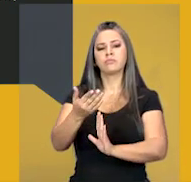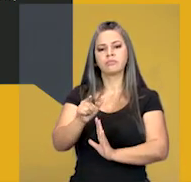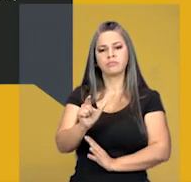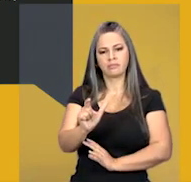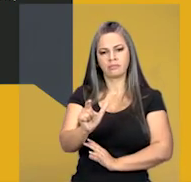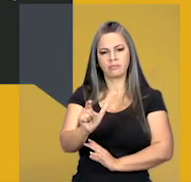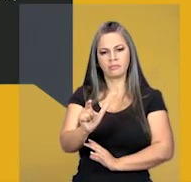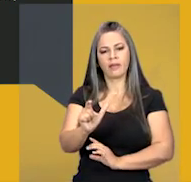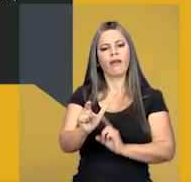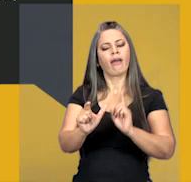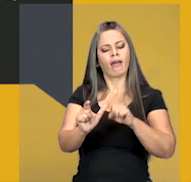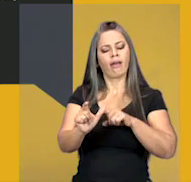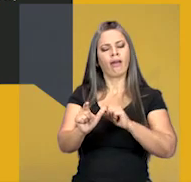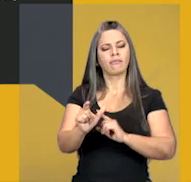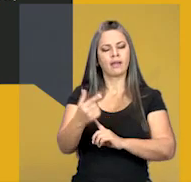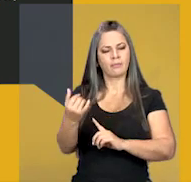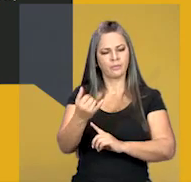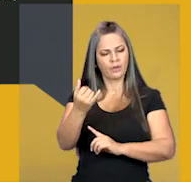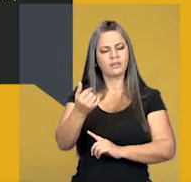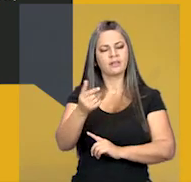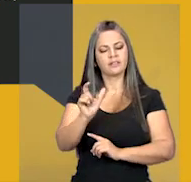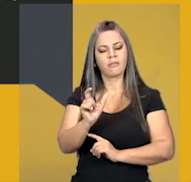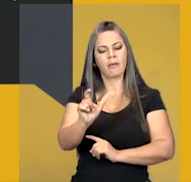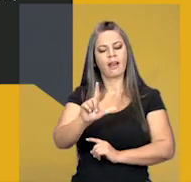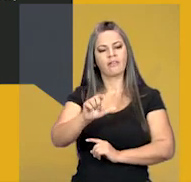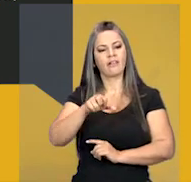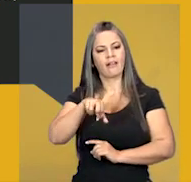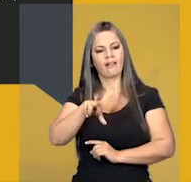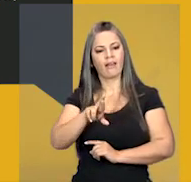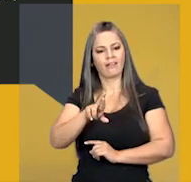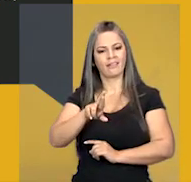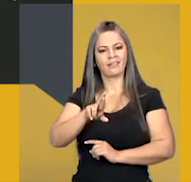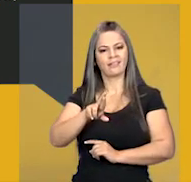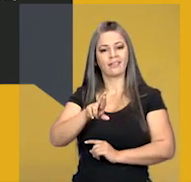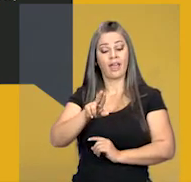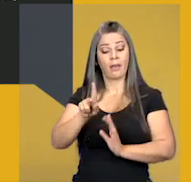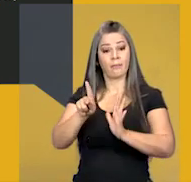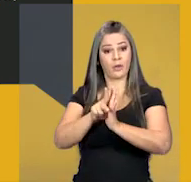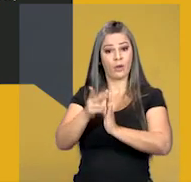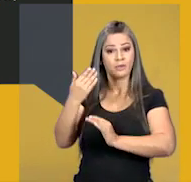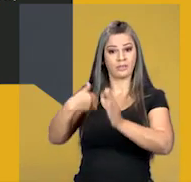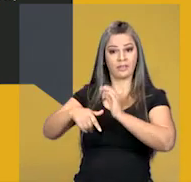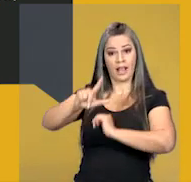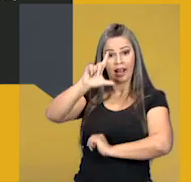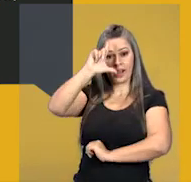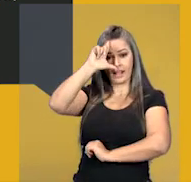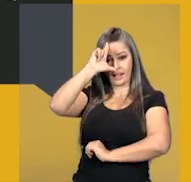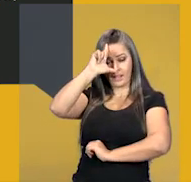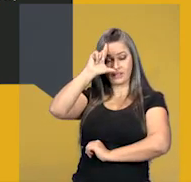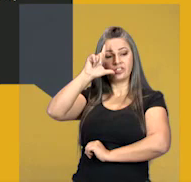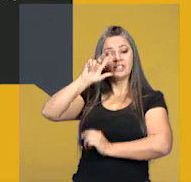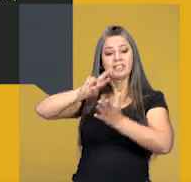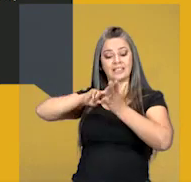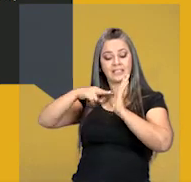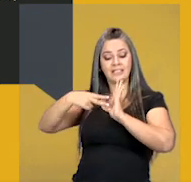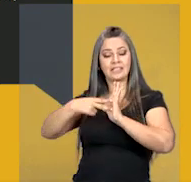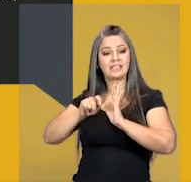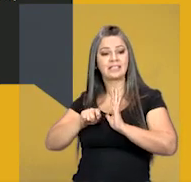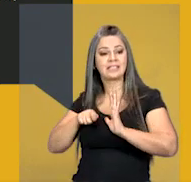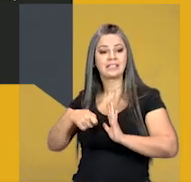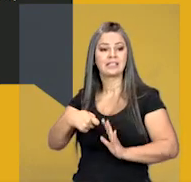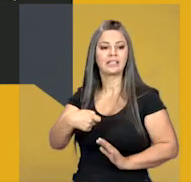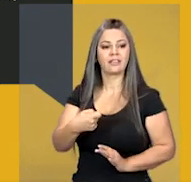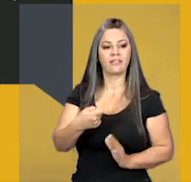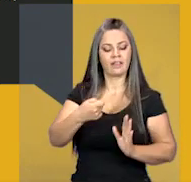ler é importante. Vem do latim legere, que significa ler e colher. Como assim ler e colher? Não é uma